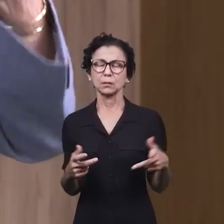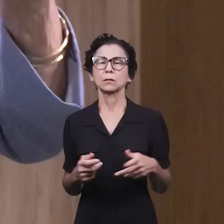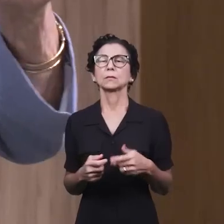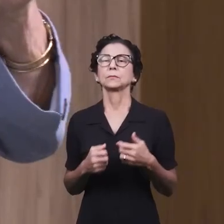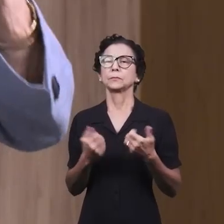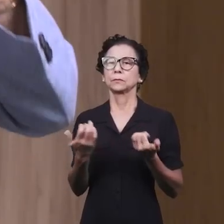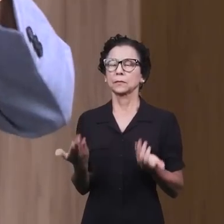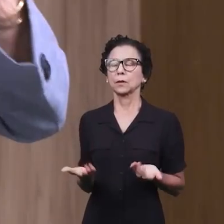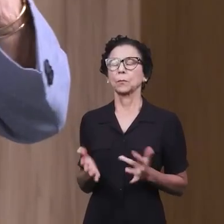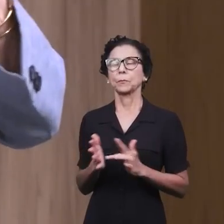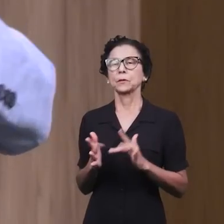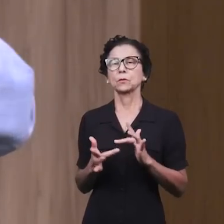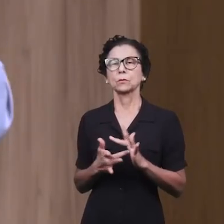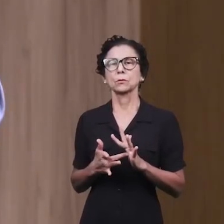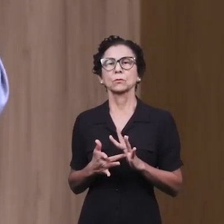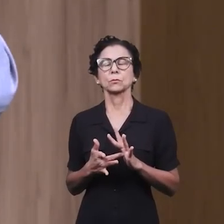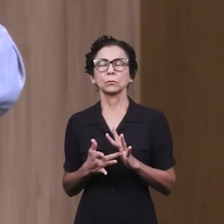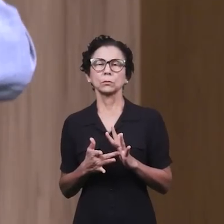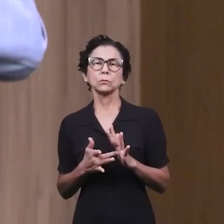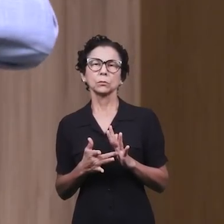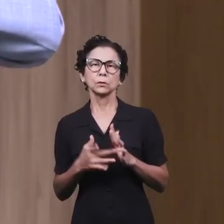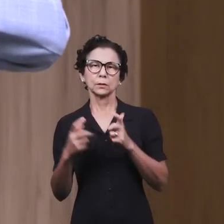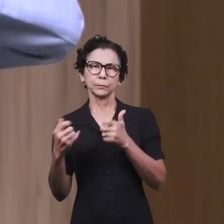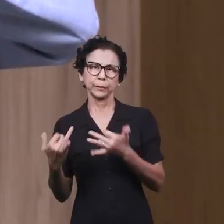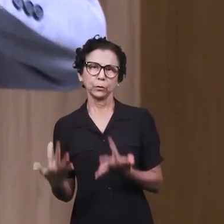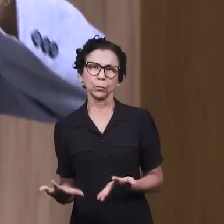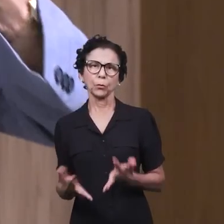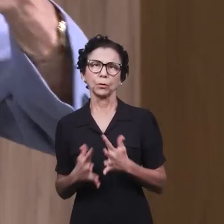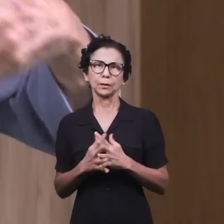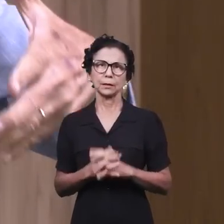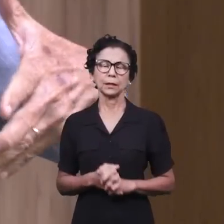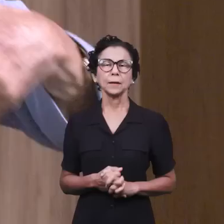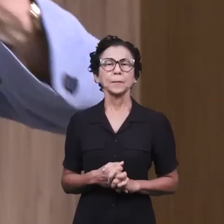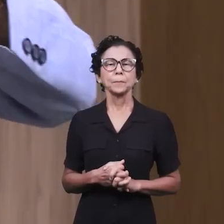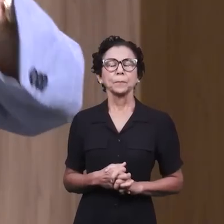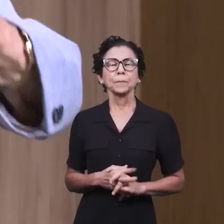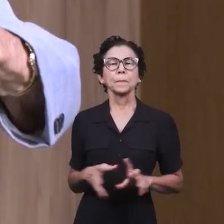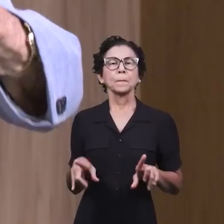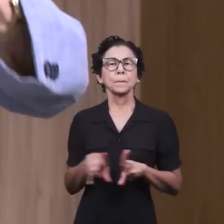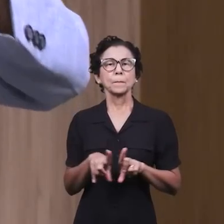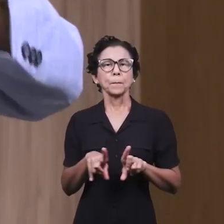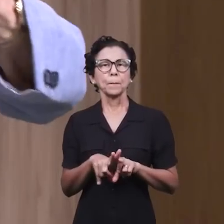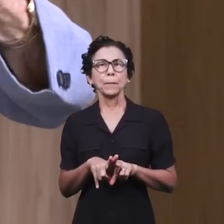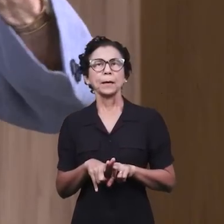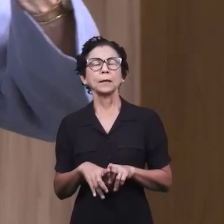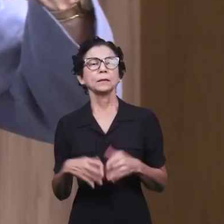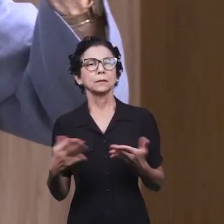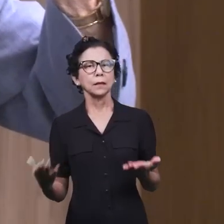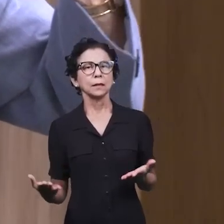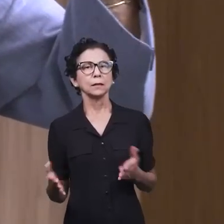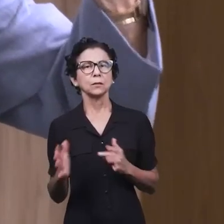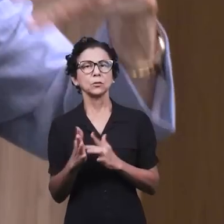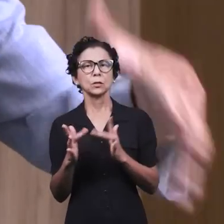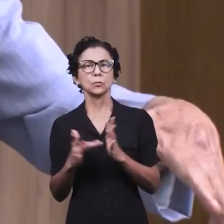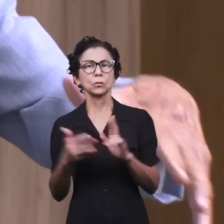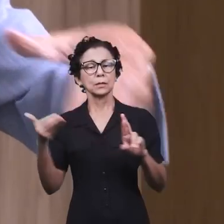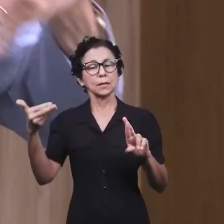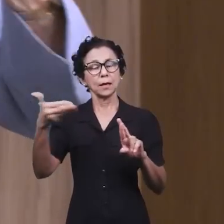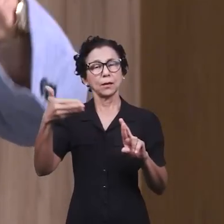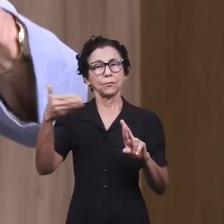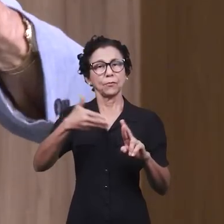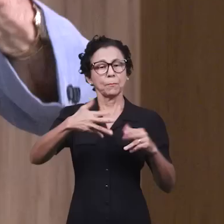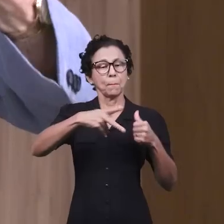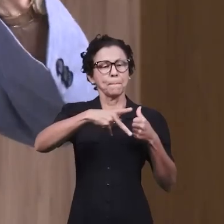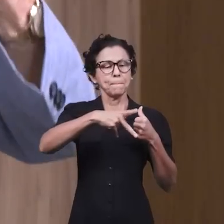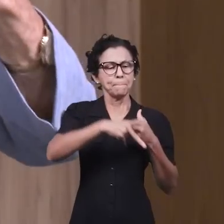claro, inclusive nas conversas do Senhor Jesus com relação, né, as conversas com Pedro, mostrando que a respeito de que tu és Pedro,